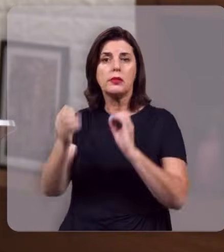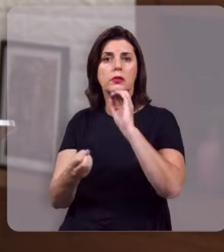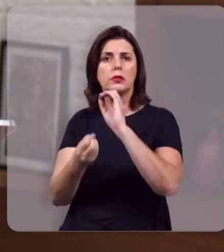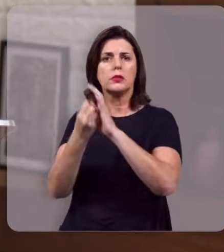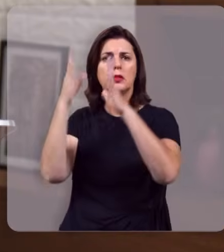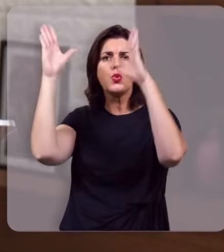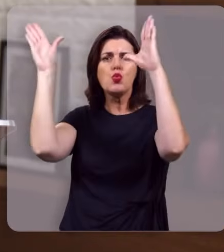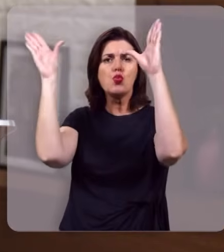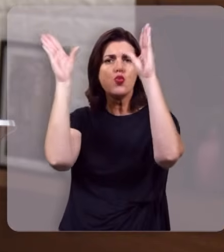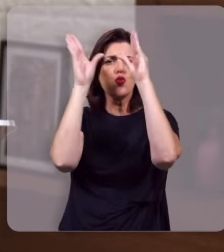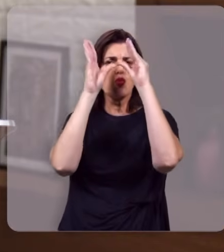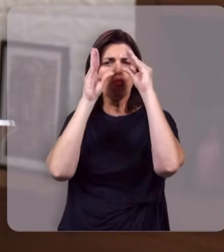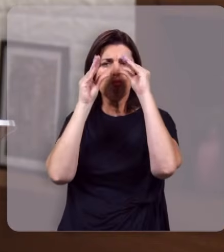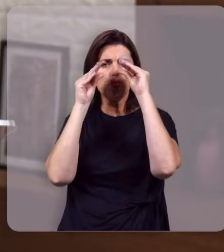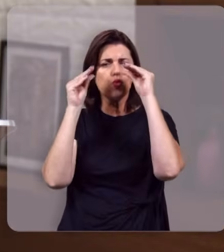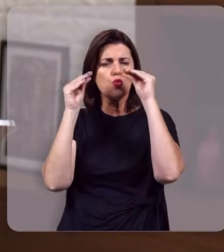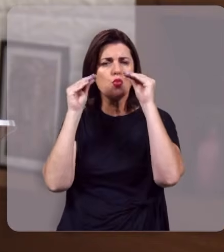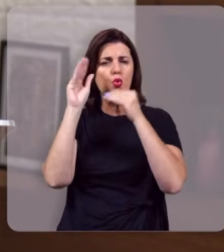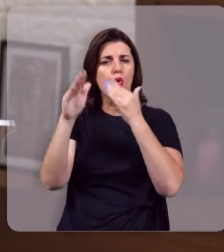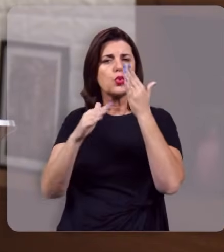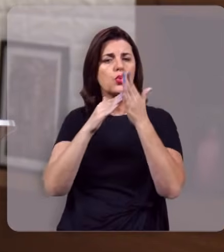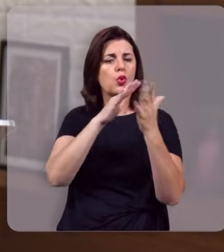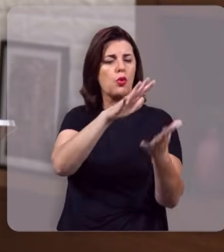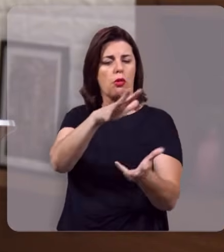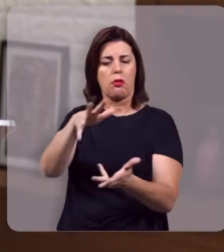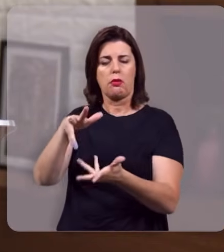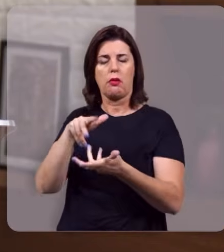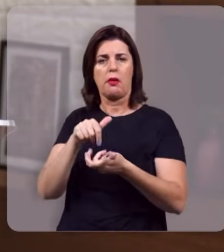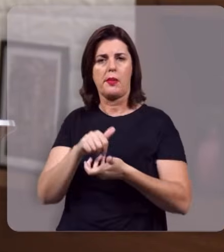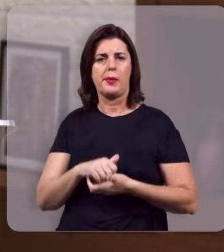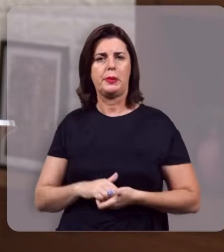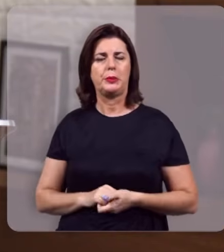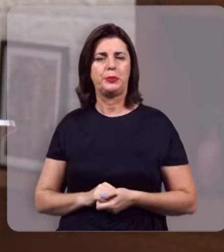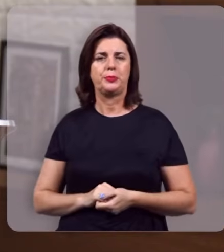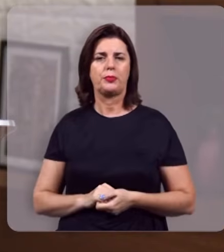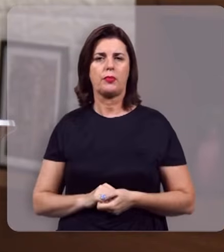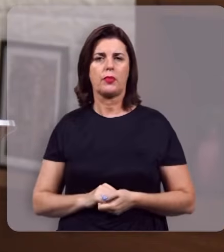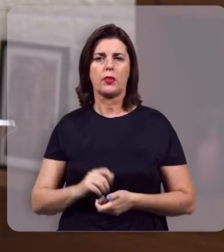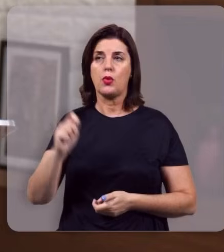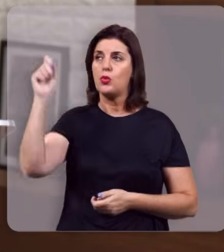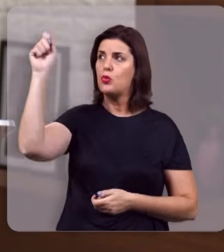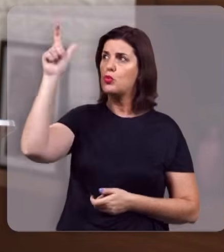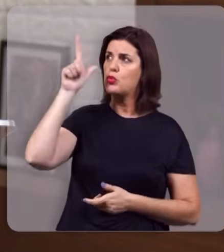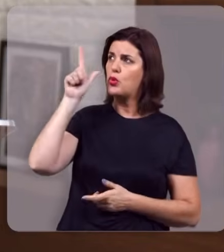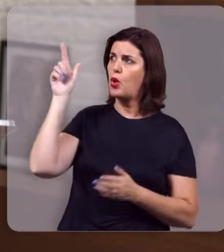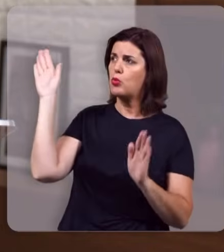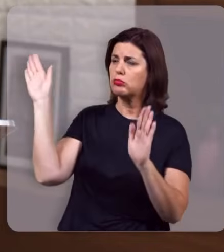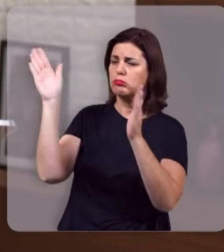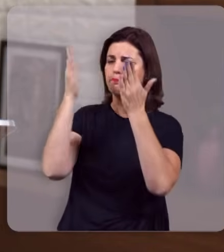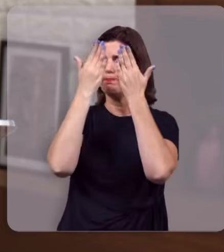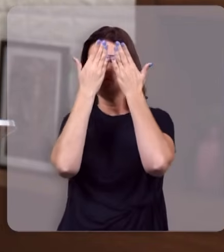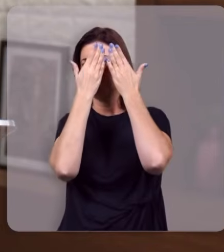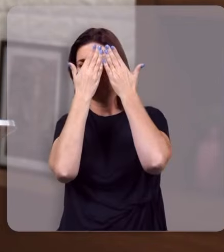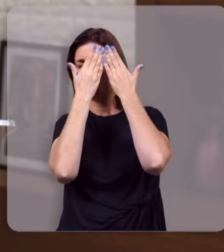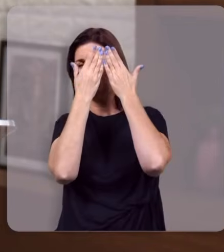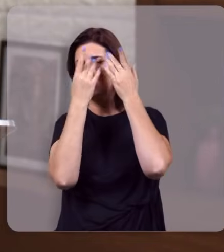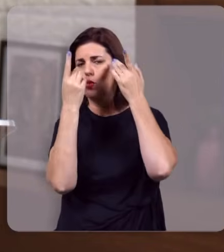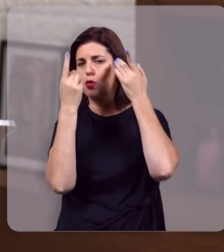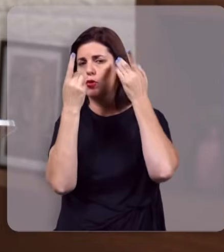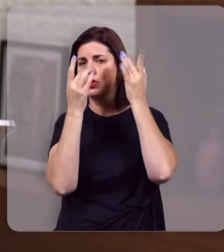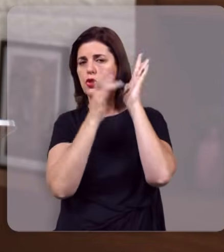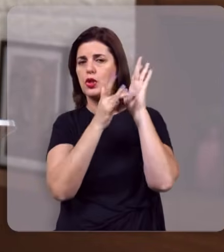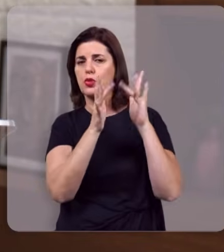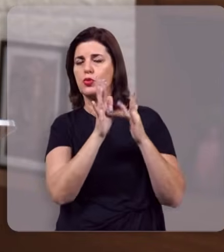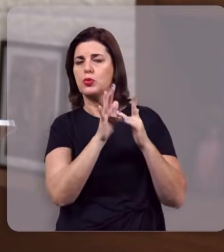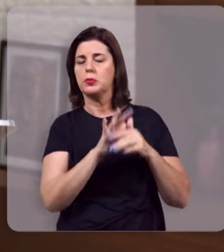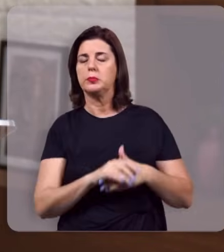trevas sobre toda a face da terra. O sol escondeu o rosto de Jesus.